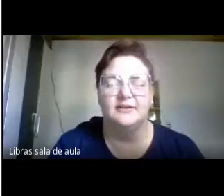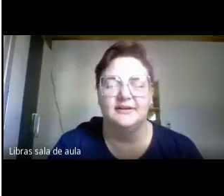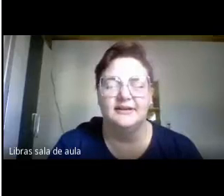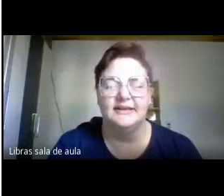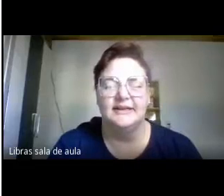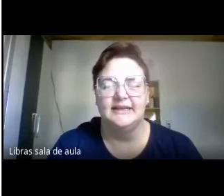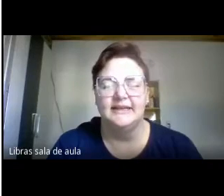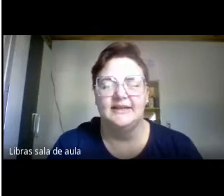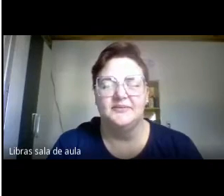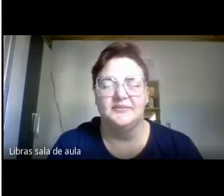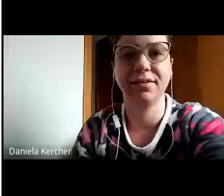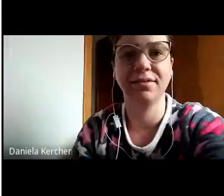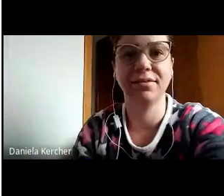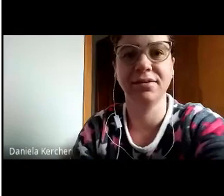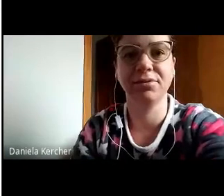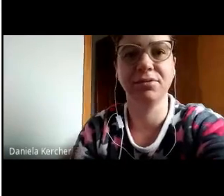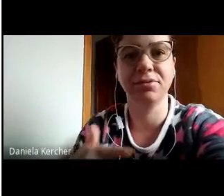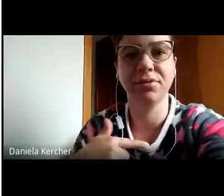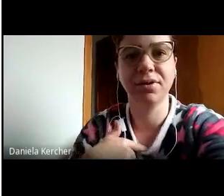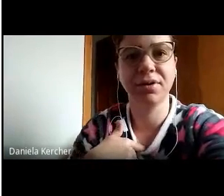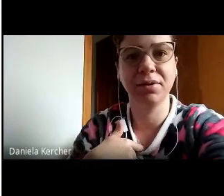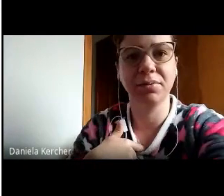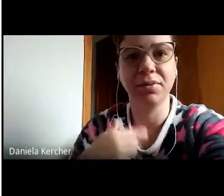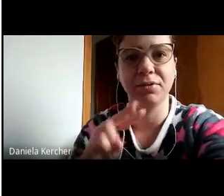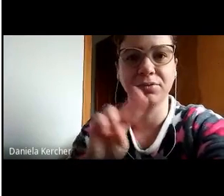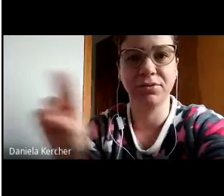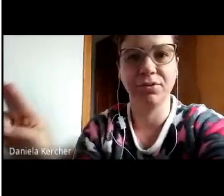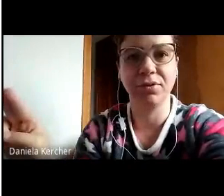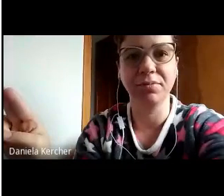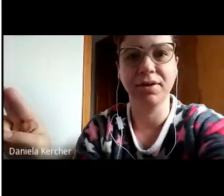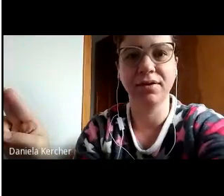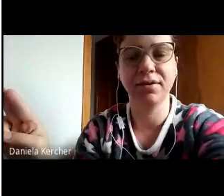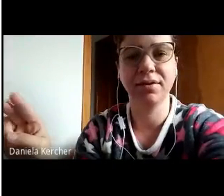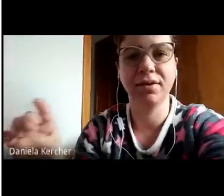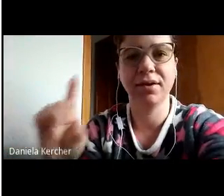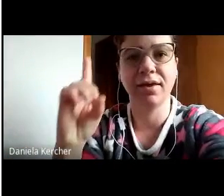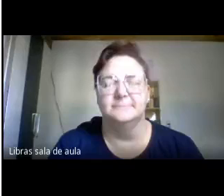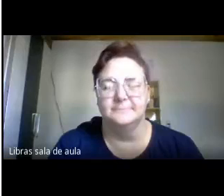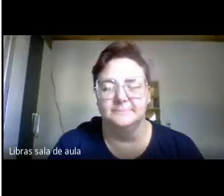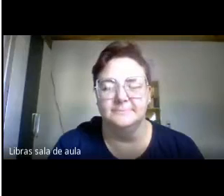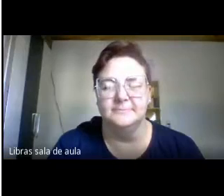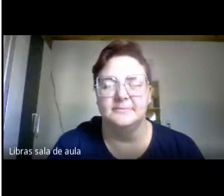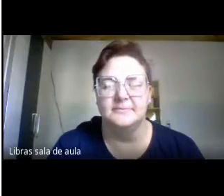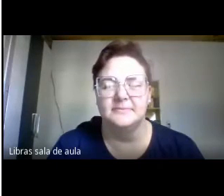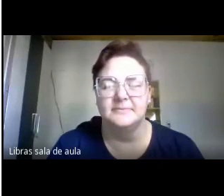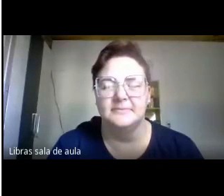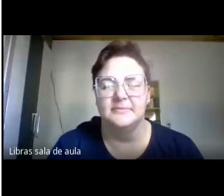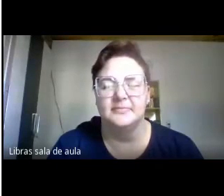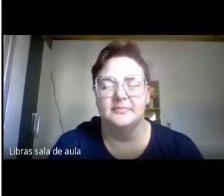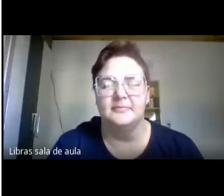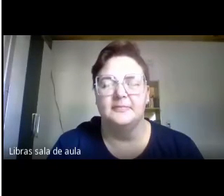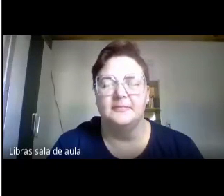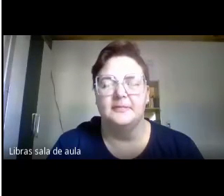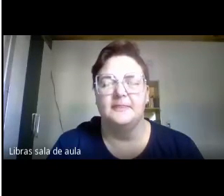favor. tá. Então, meu nome é Uhum.